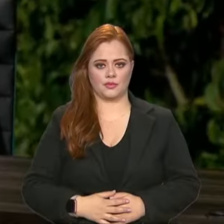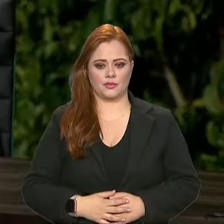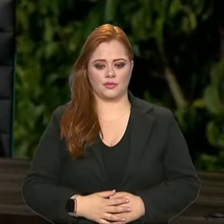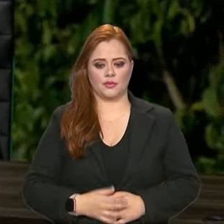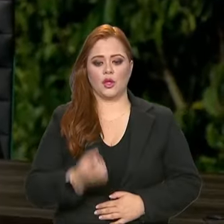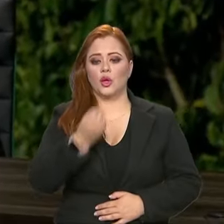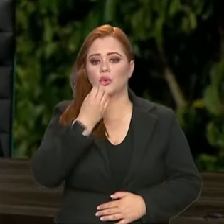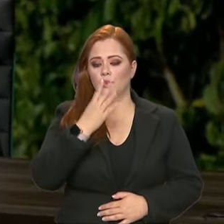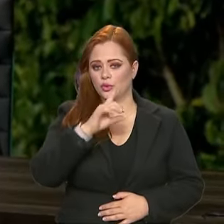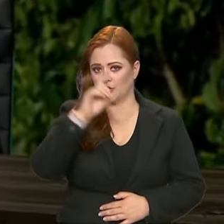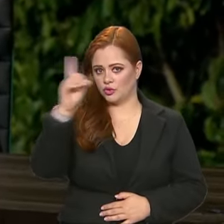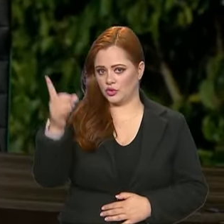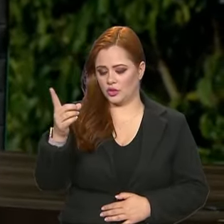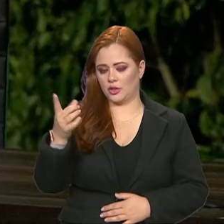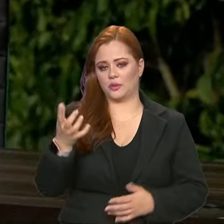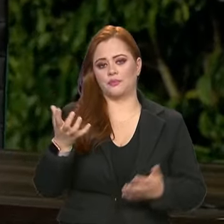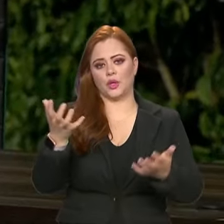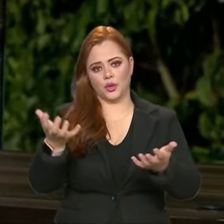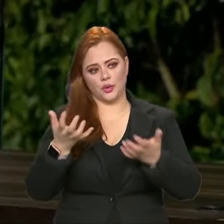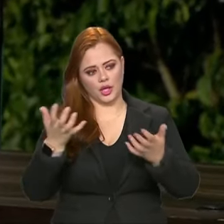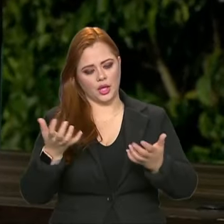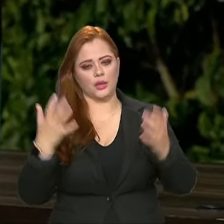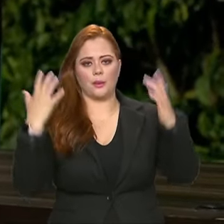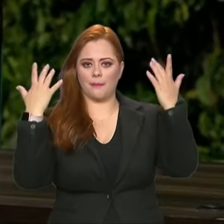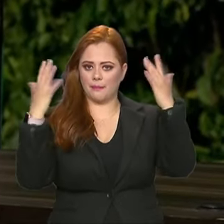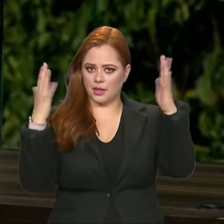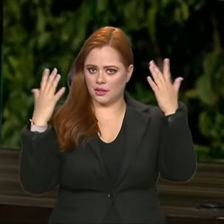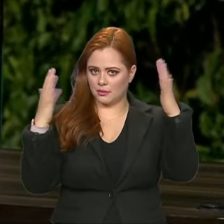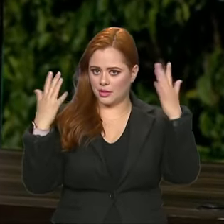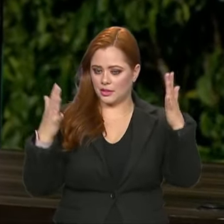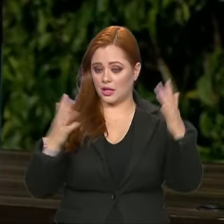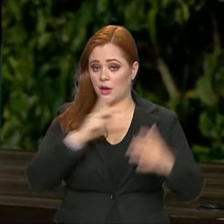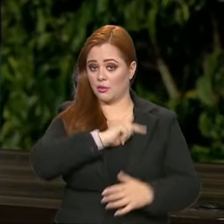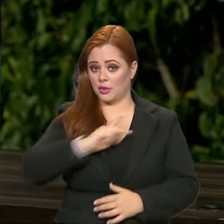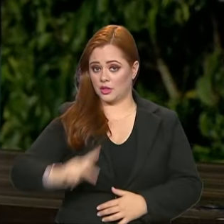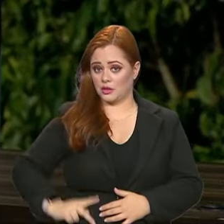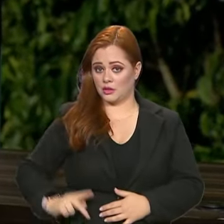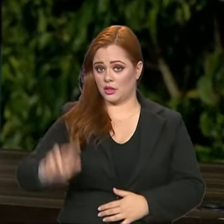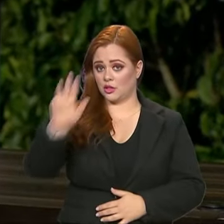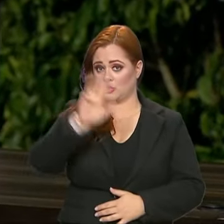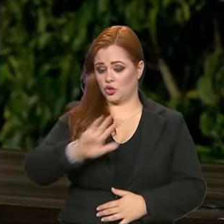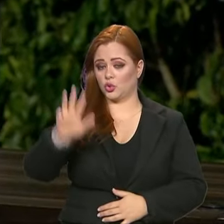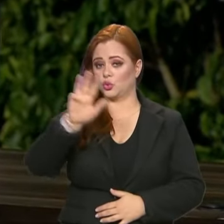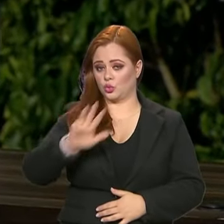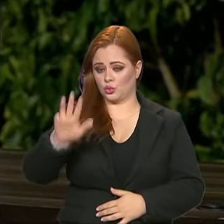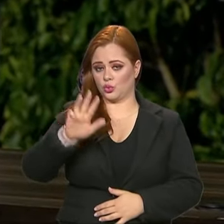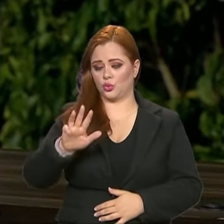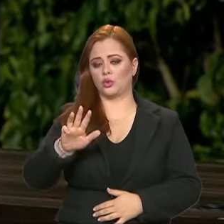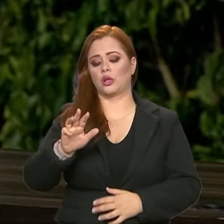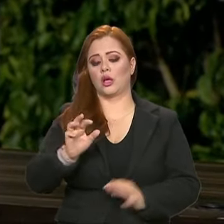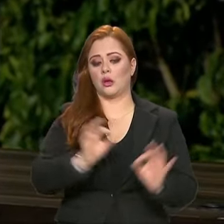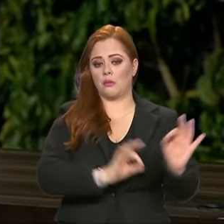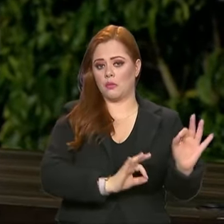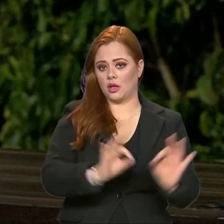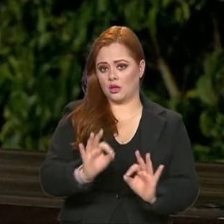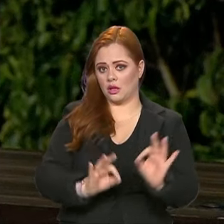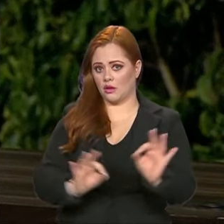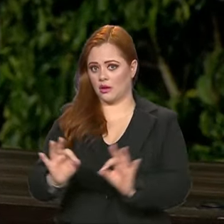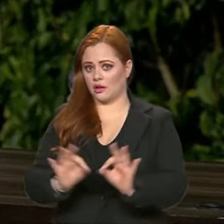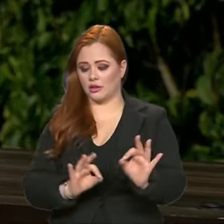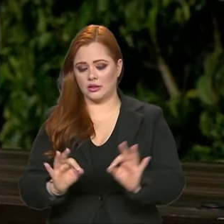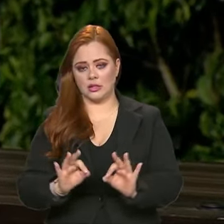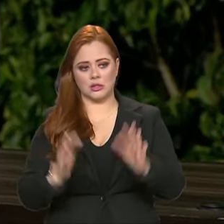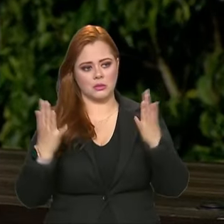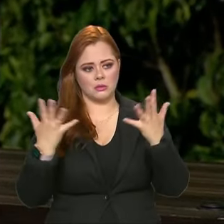Gostaria, antes de mais nada, parabenizar o presidente Lula da Silva pela organização desta